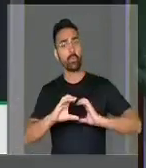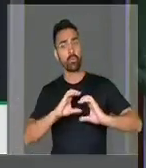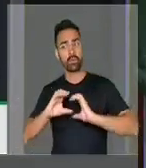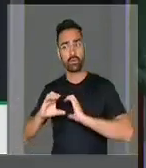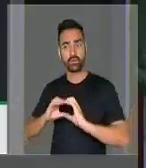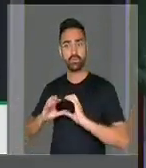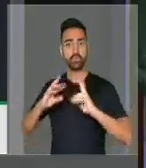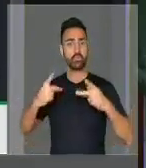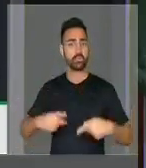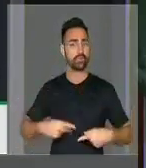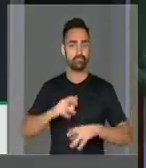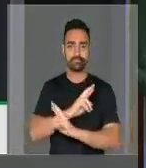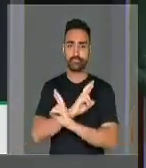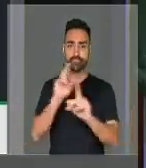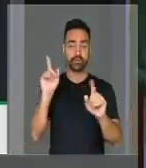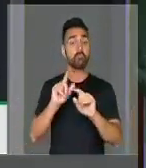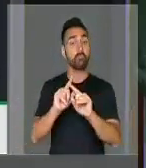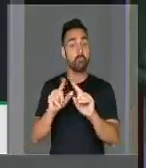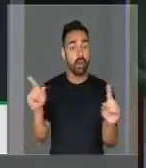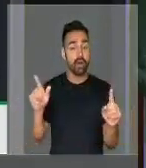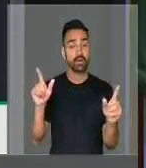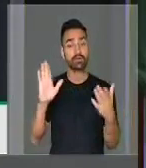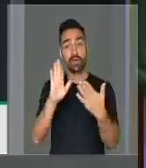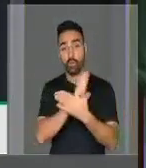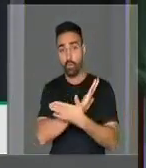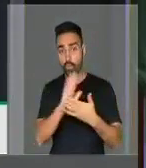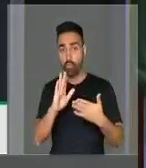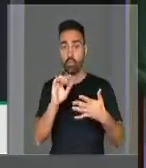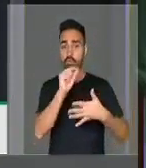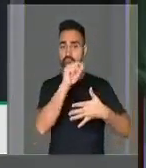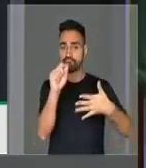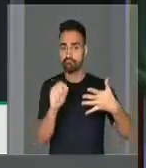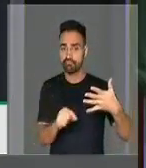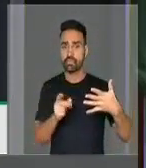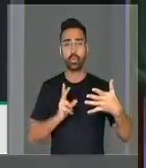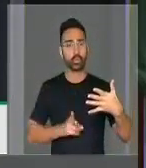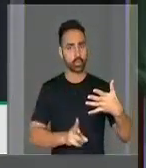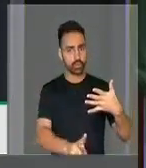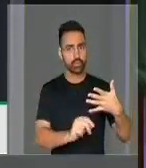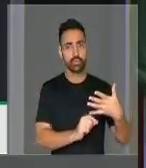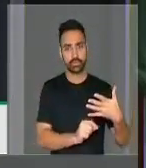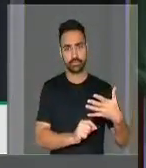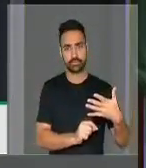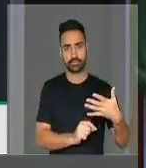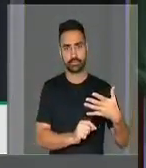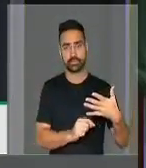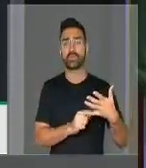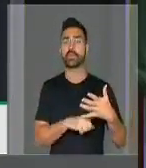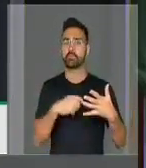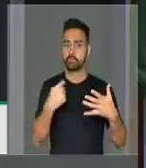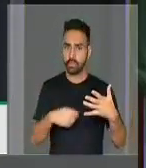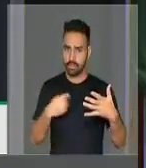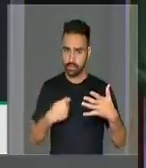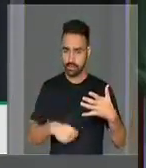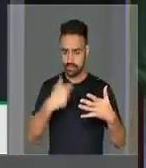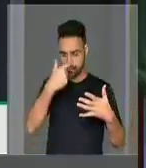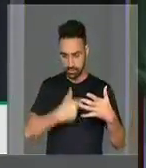seres humanos. Mas alguns elementos persistem a exigir uma